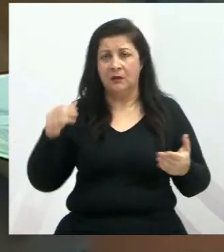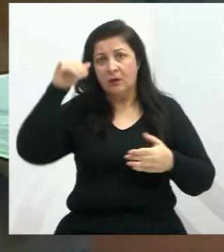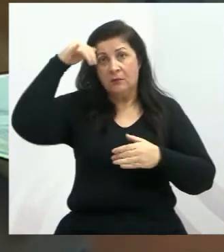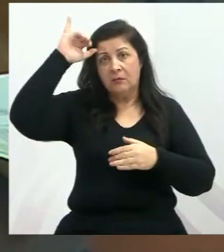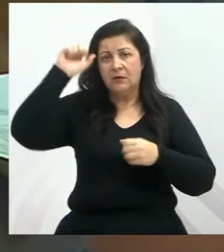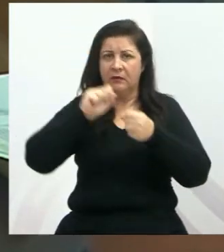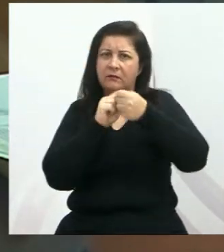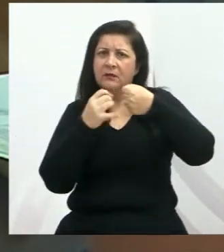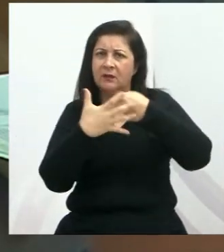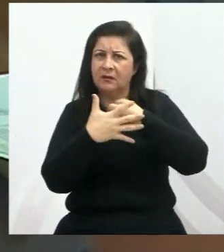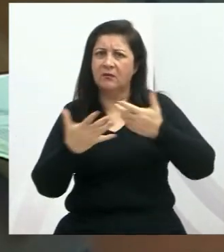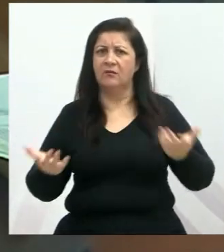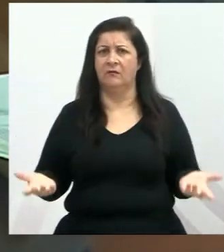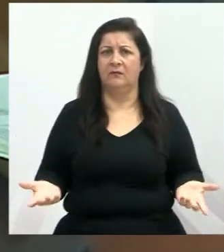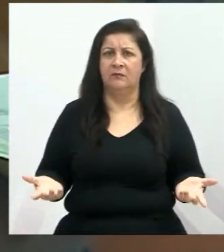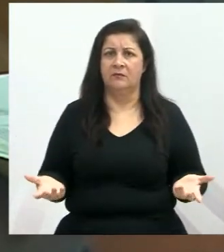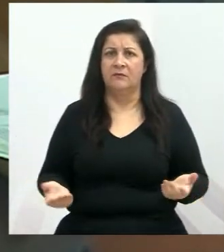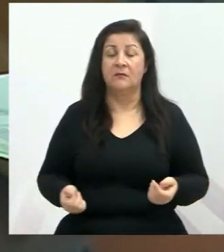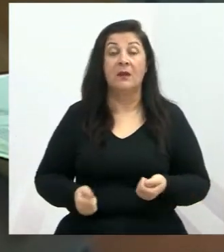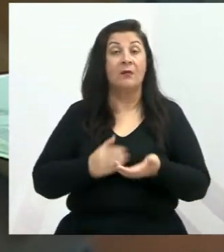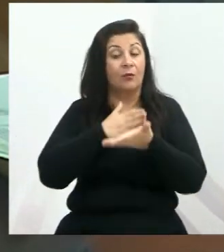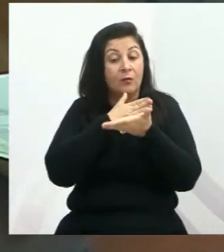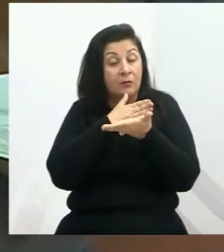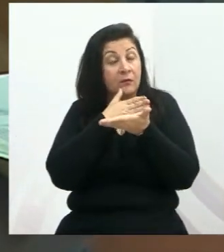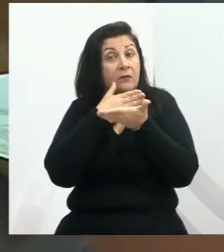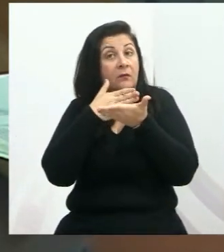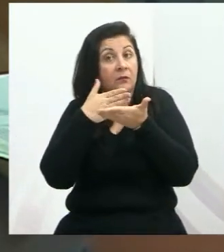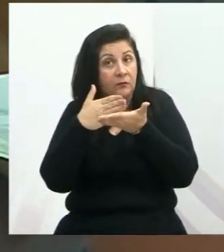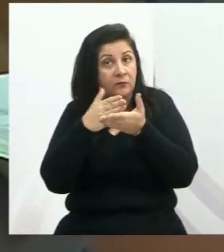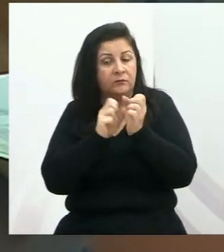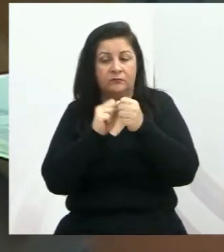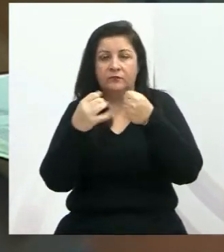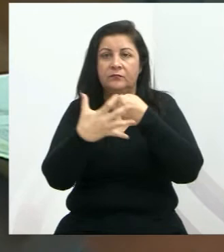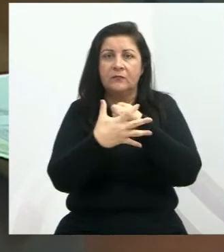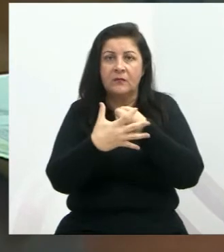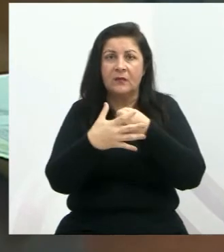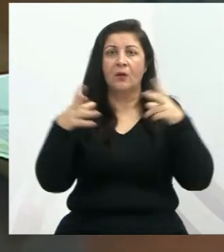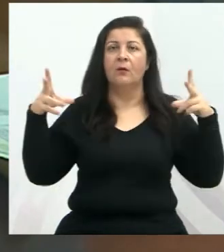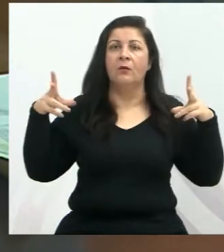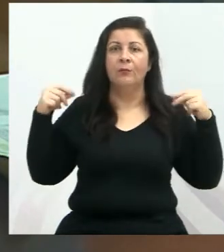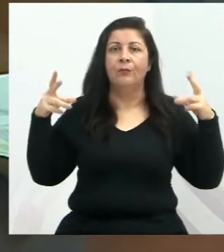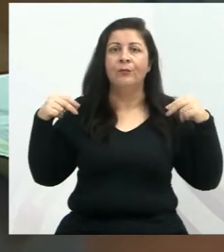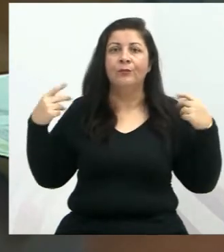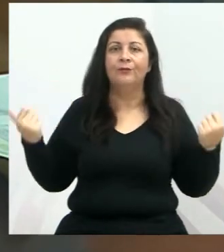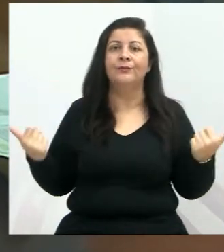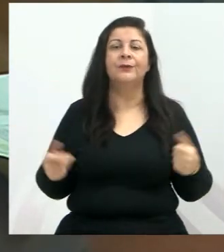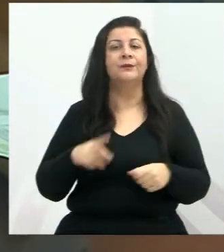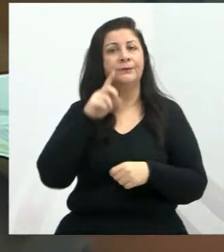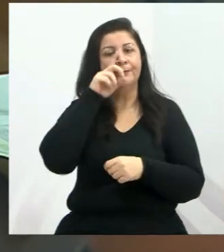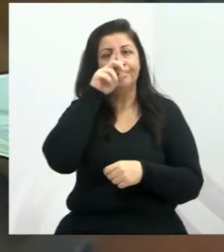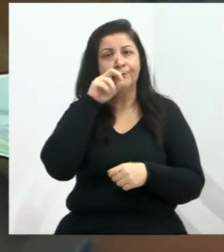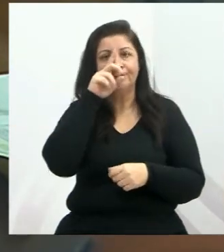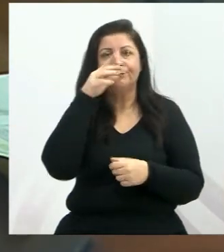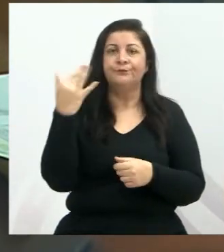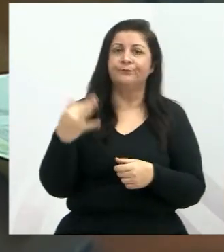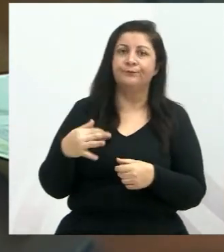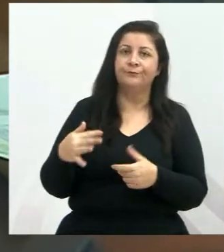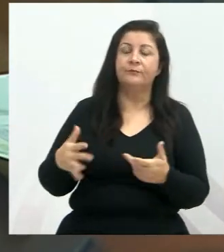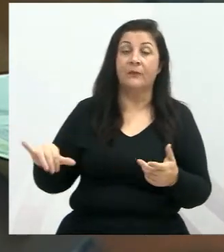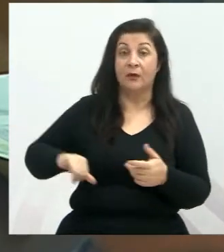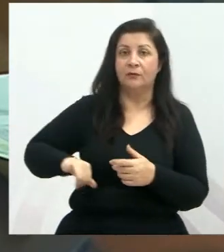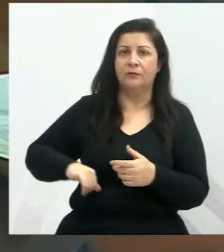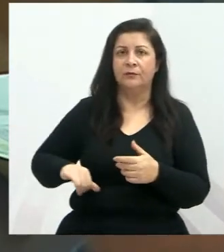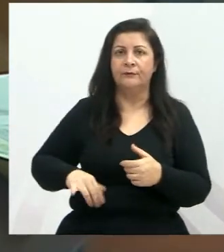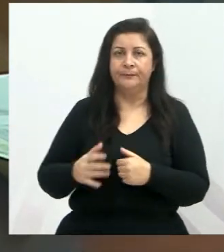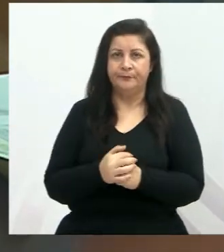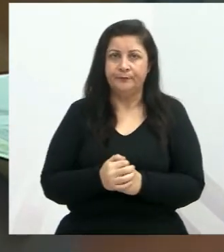foi bem lembrado, Vossa Excelência, aqui, desde o início, os cobradores, os motoristas estão sujeitos a esse risco. E tanto é verdade que agora